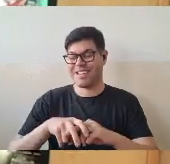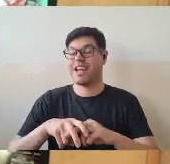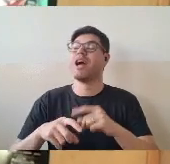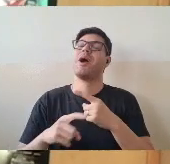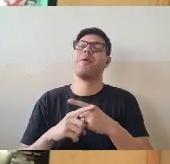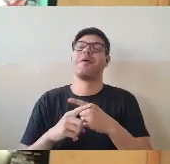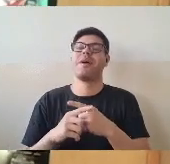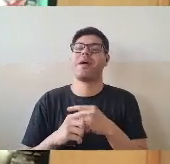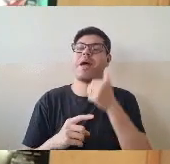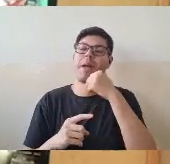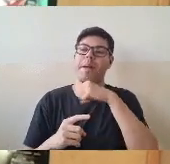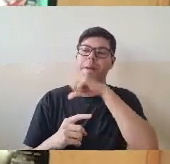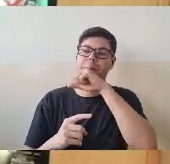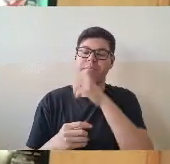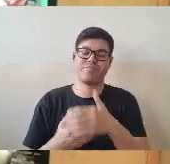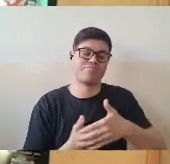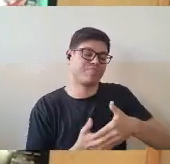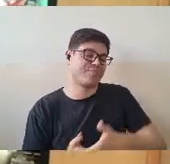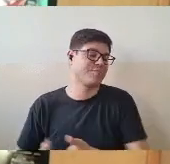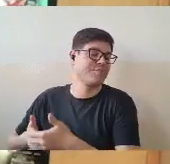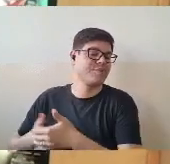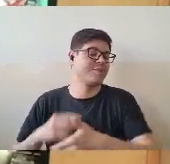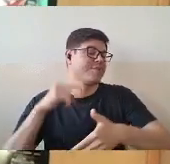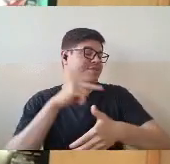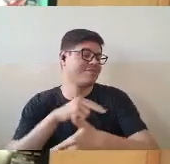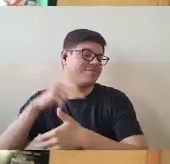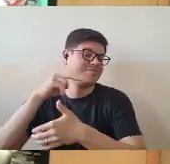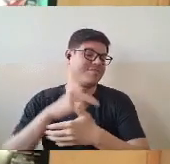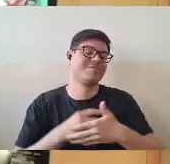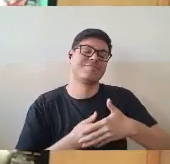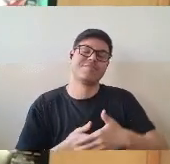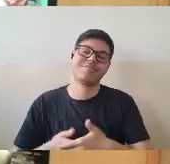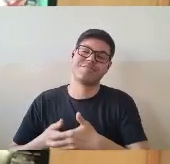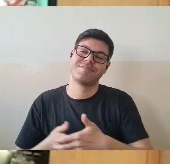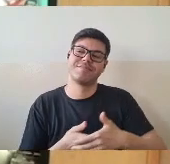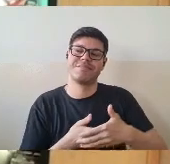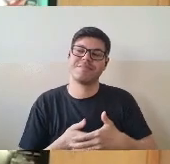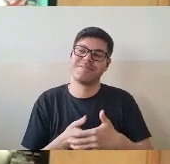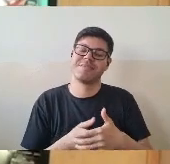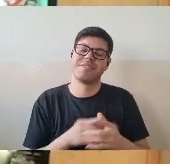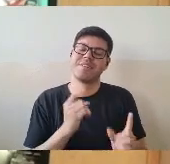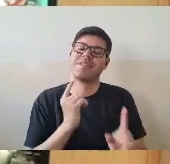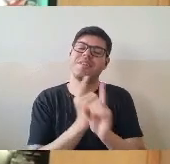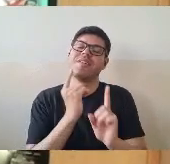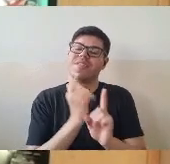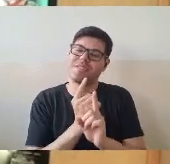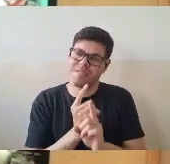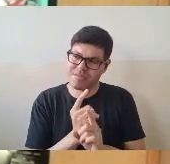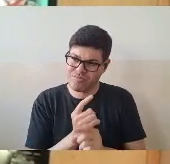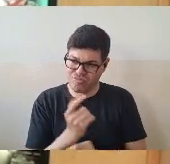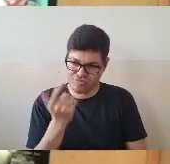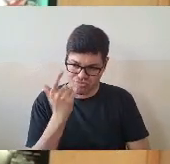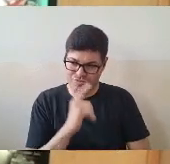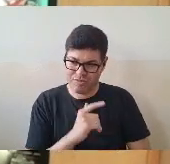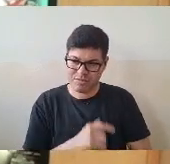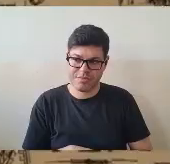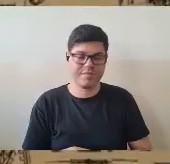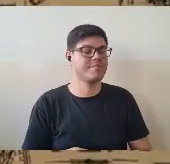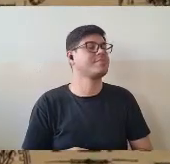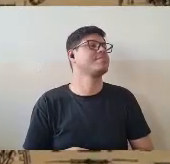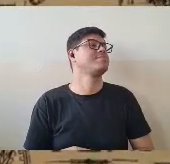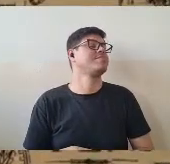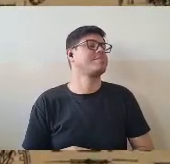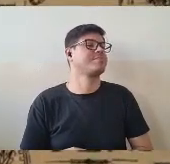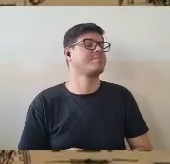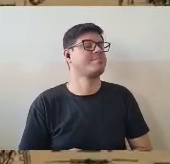tentar identificar já o problema, não? Ficar observando tanto assim a criança? Ô, Gil, é o seguinte, Eu me lembro você, disso. quando a mãe